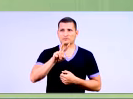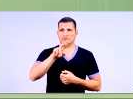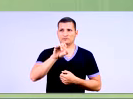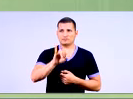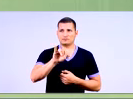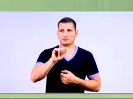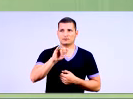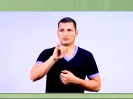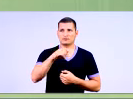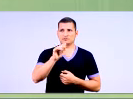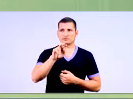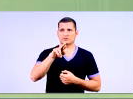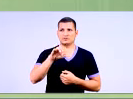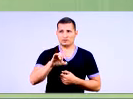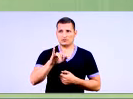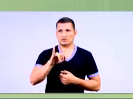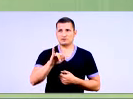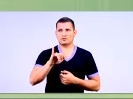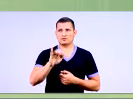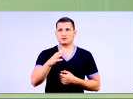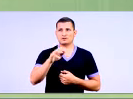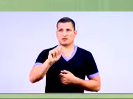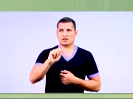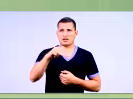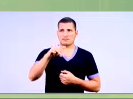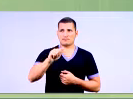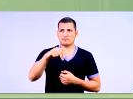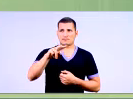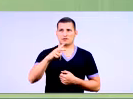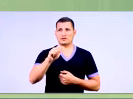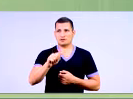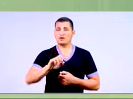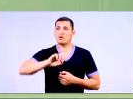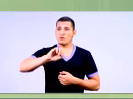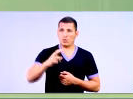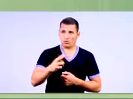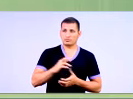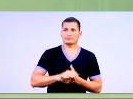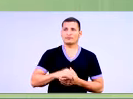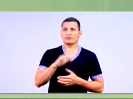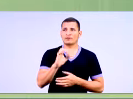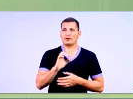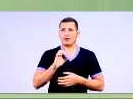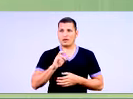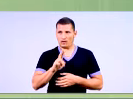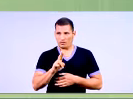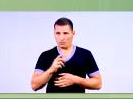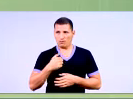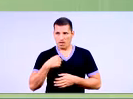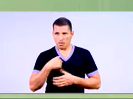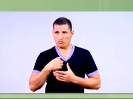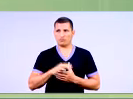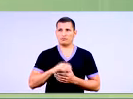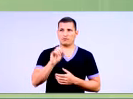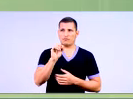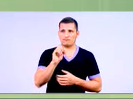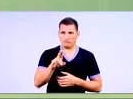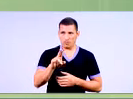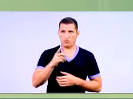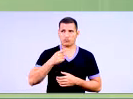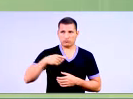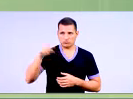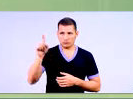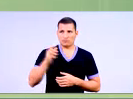amanhã. Ou então, eu vou viajar amanhã. Temos aí 2 maneiras de se falar o futuro com o